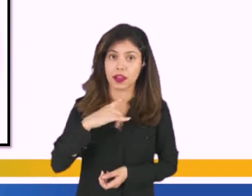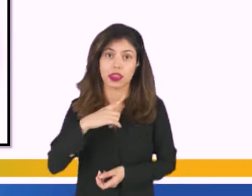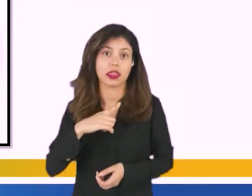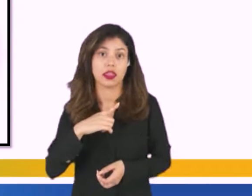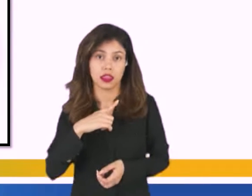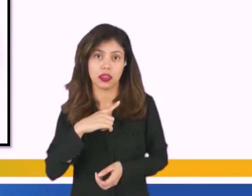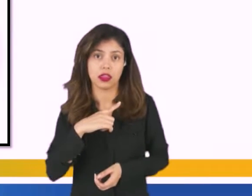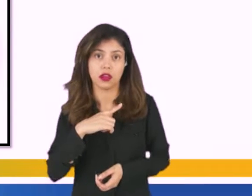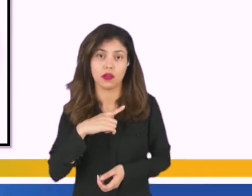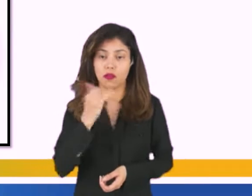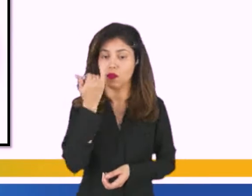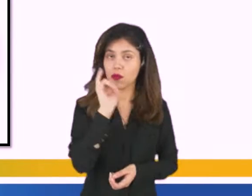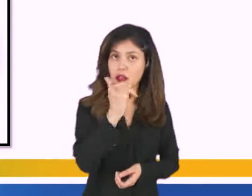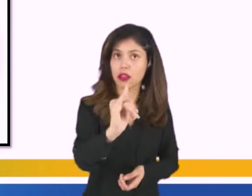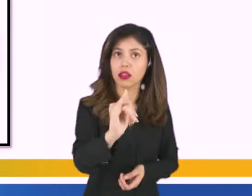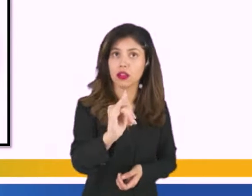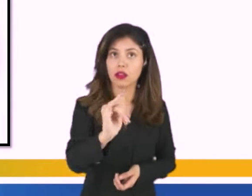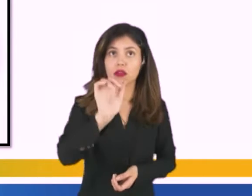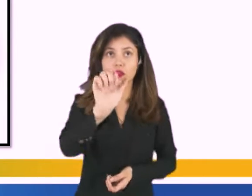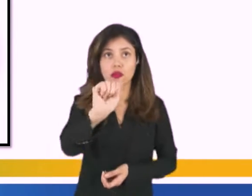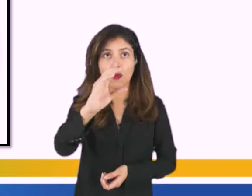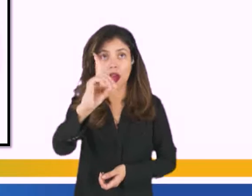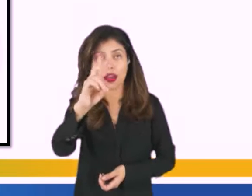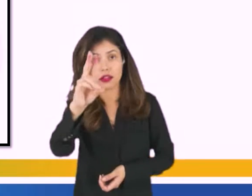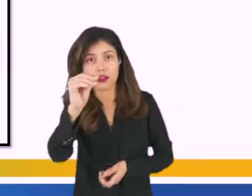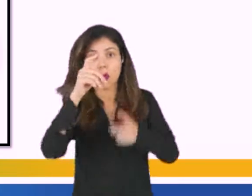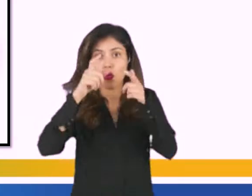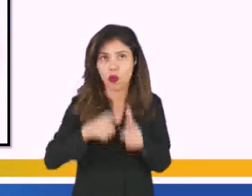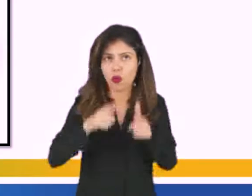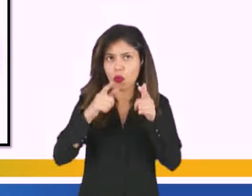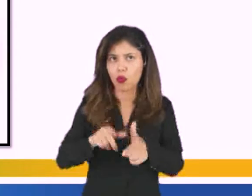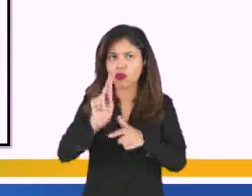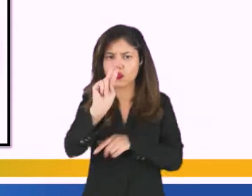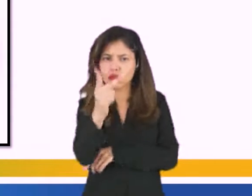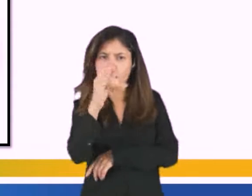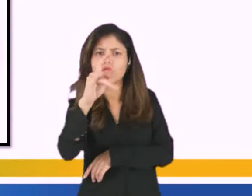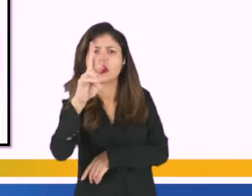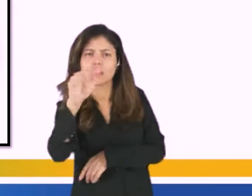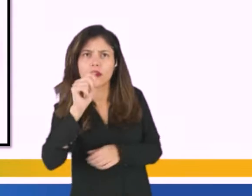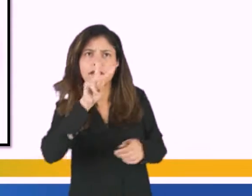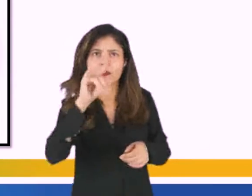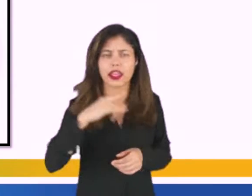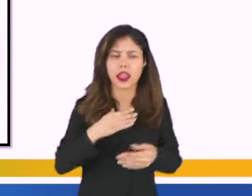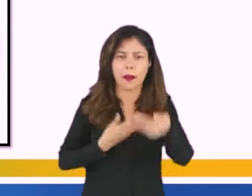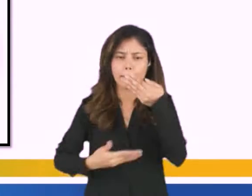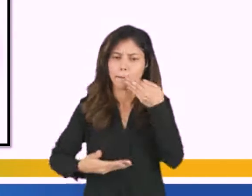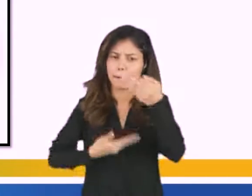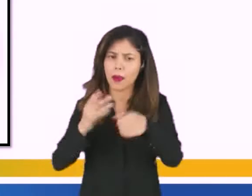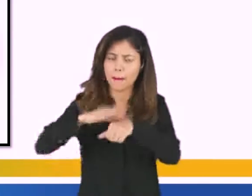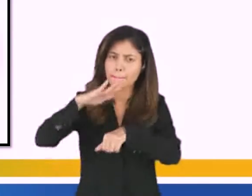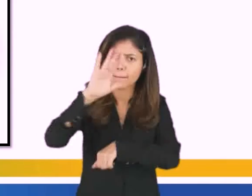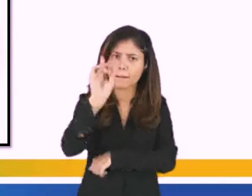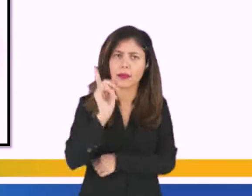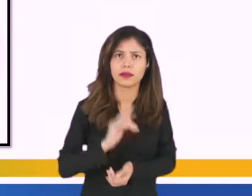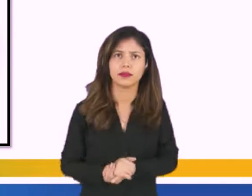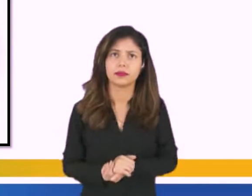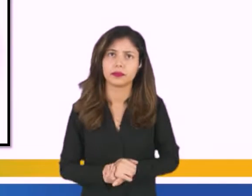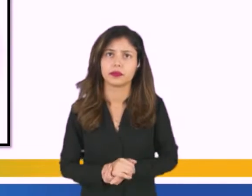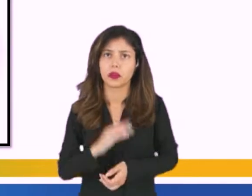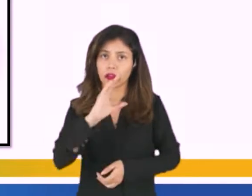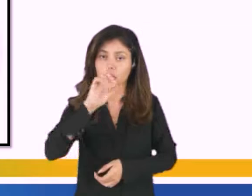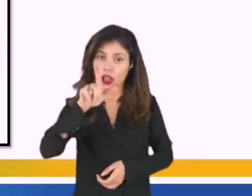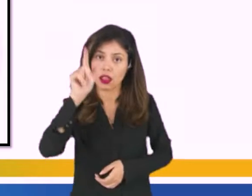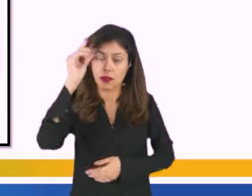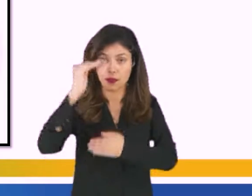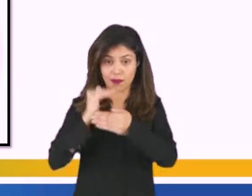que é do ácido clorídrico, aonde o hidrogênio ele vai criar uma carga parcial mais e o Cl uma